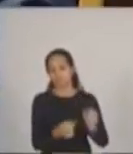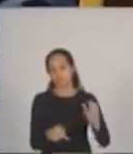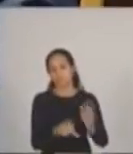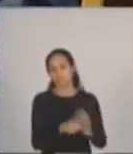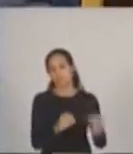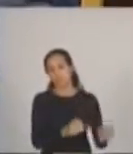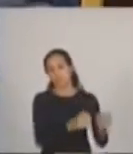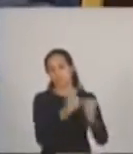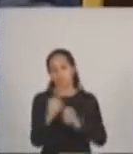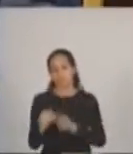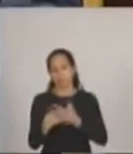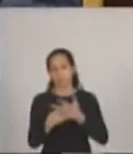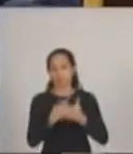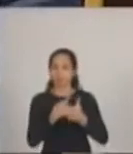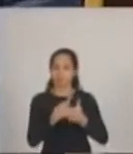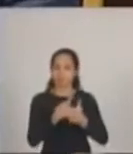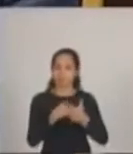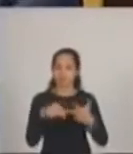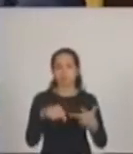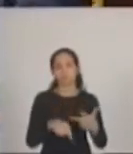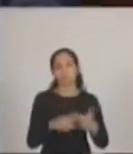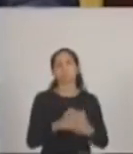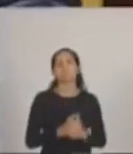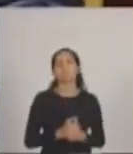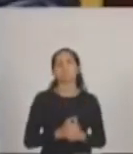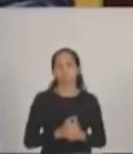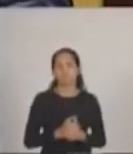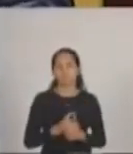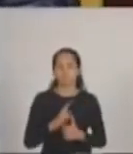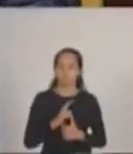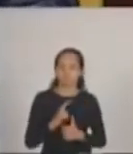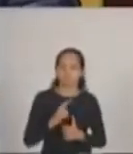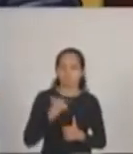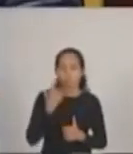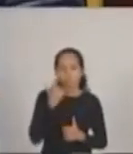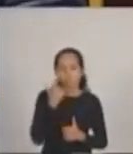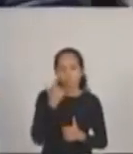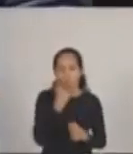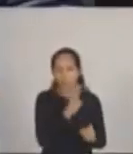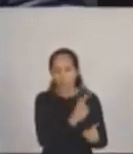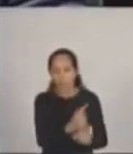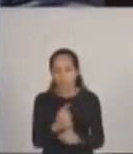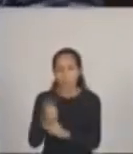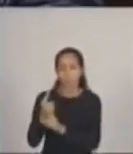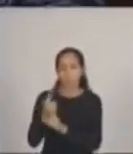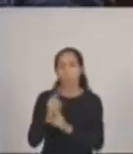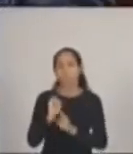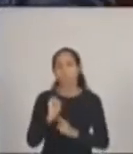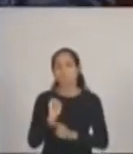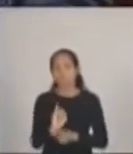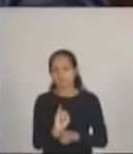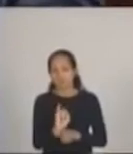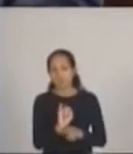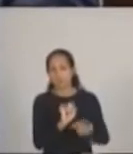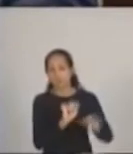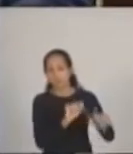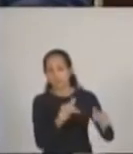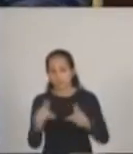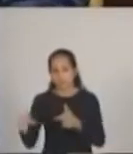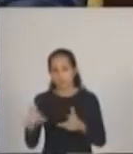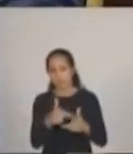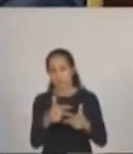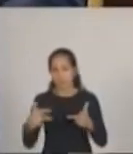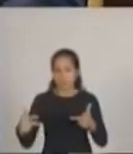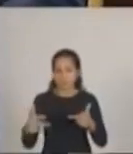Legislativo, cabendo, em consequência, verificar se os atos normativos emanados do